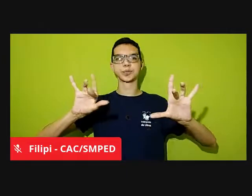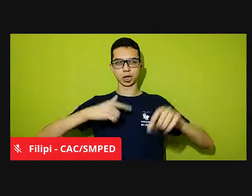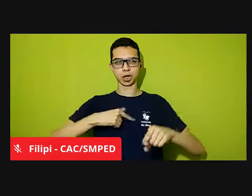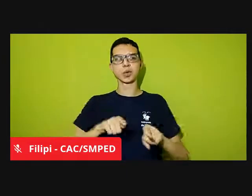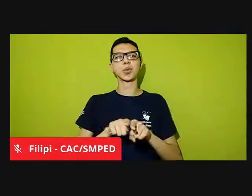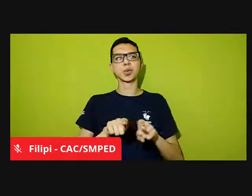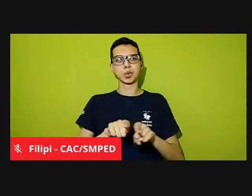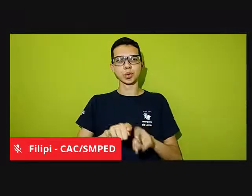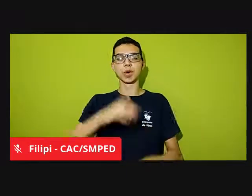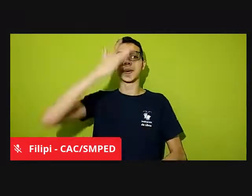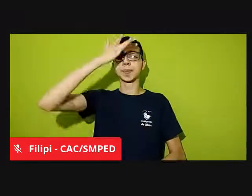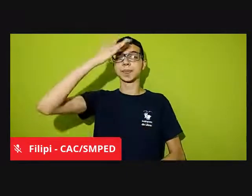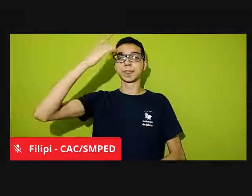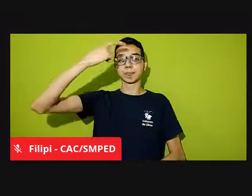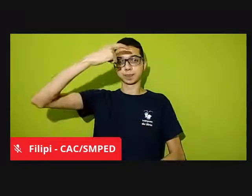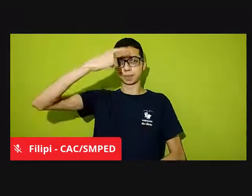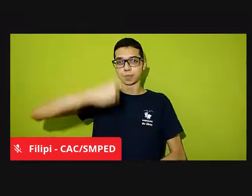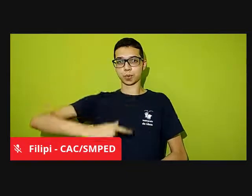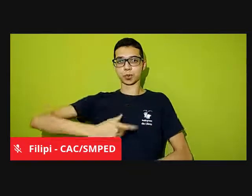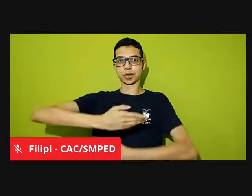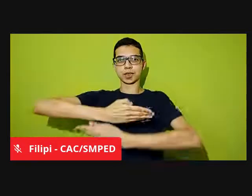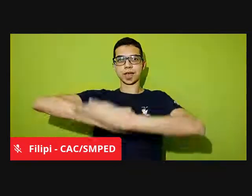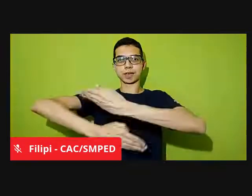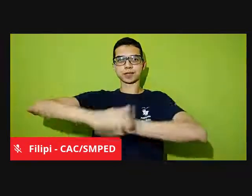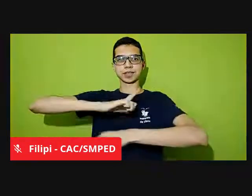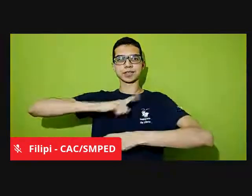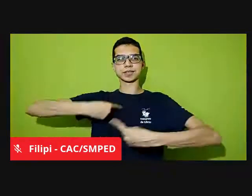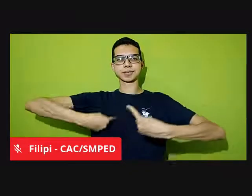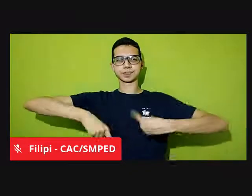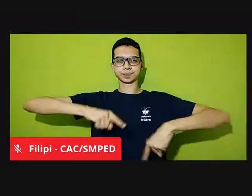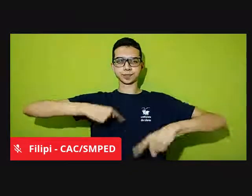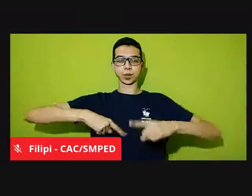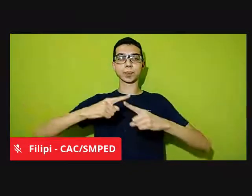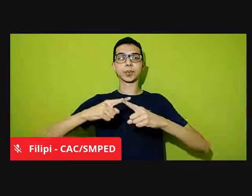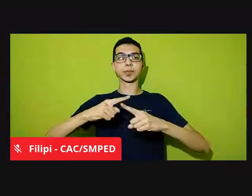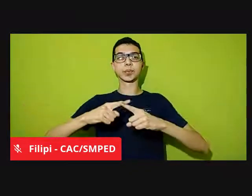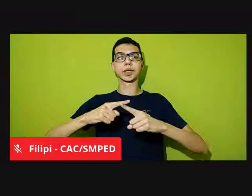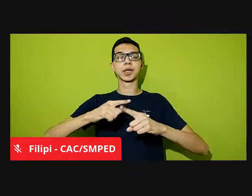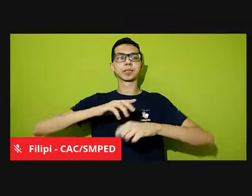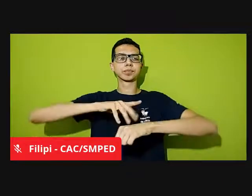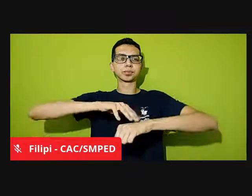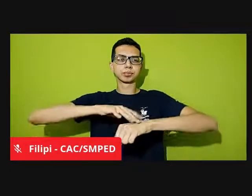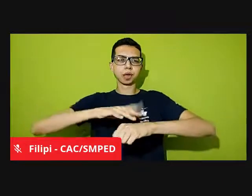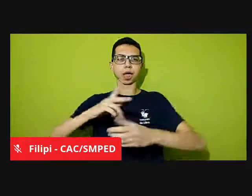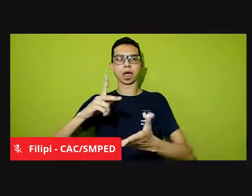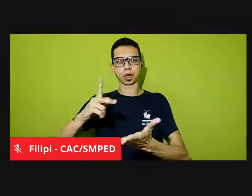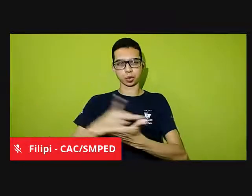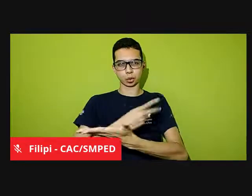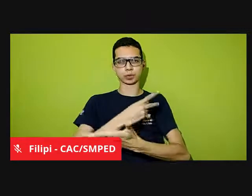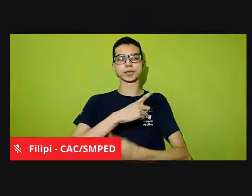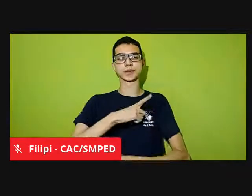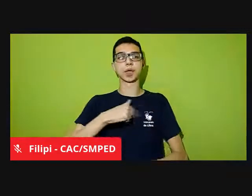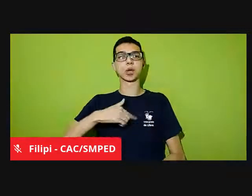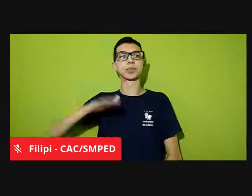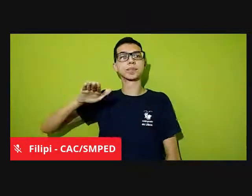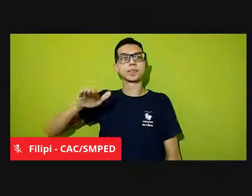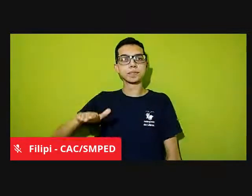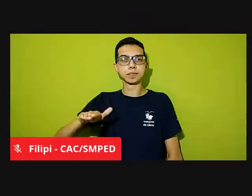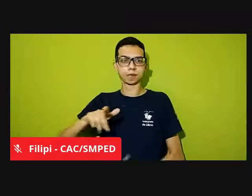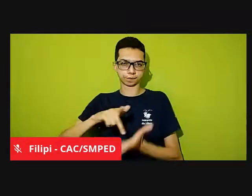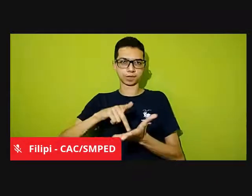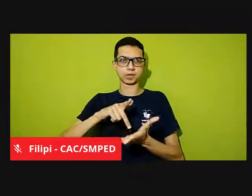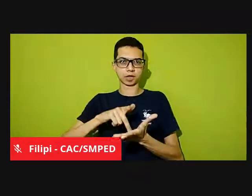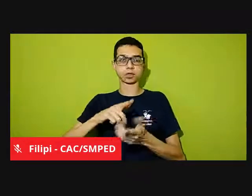uma deficiência física que é resultado de uma cifoescoliose, então eu tenho baixa estatura, na verdade é um encurtamento